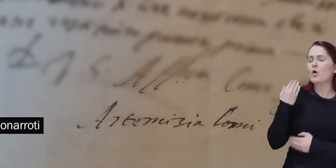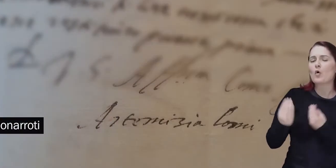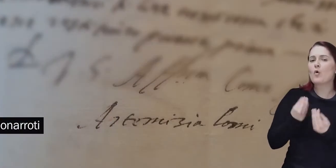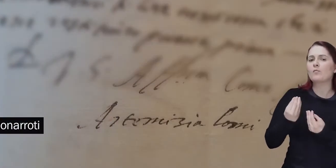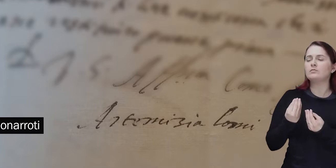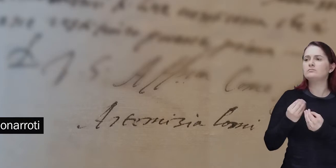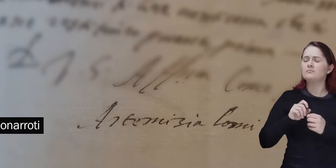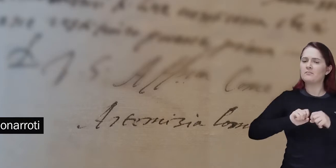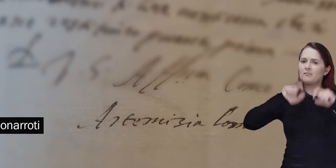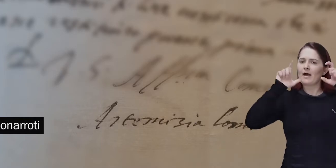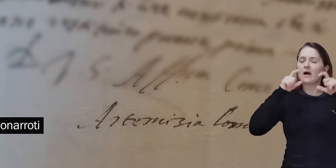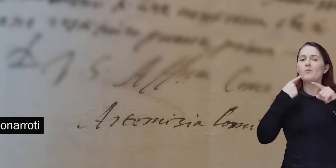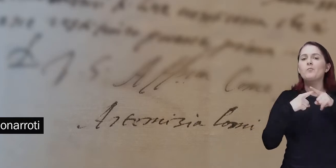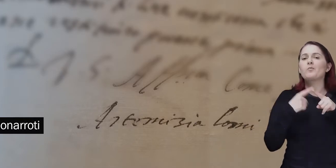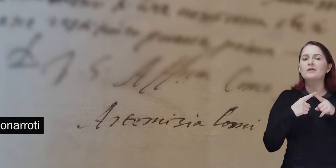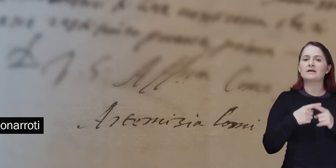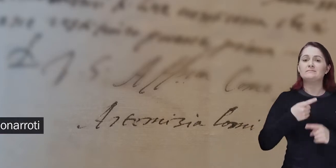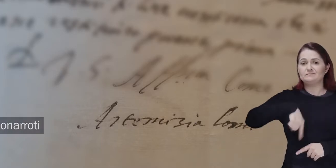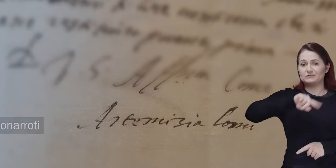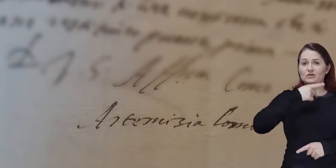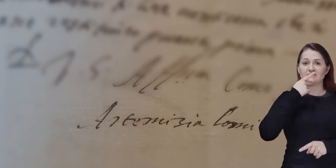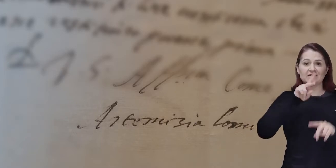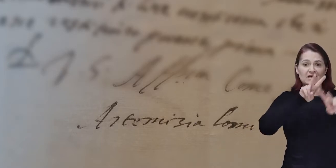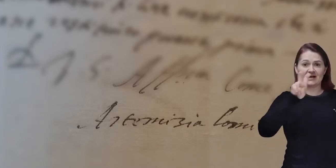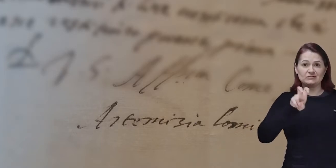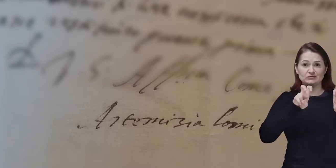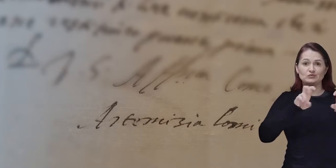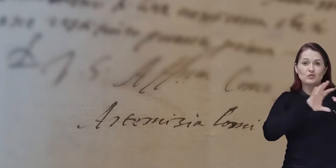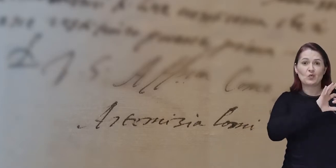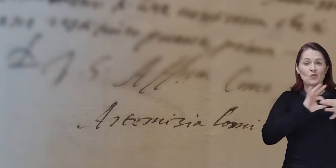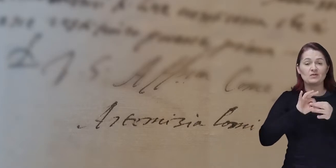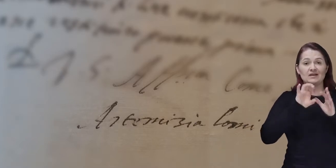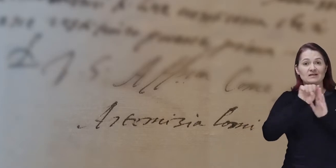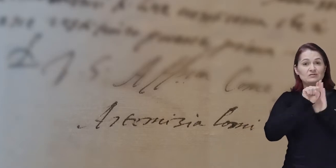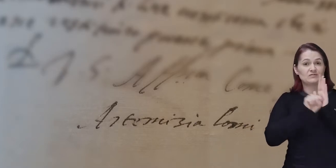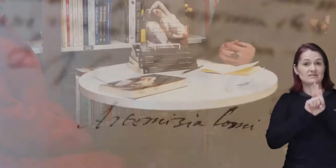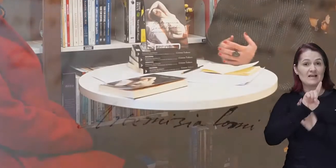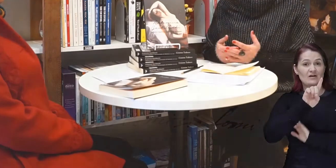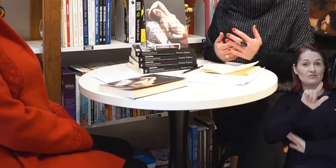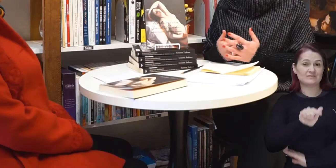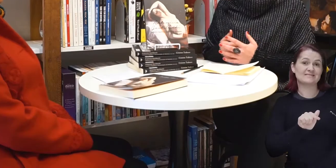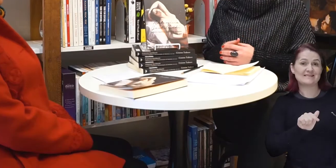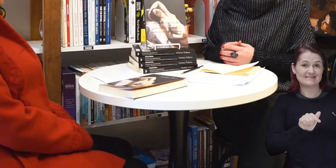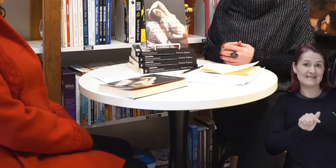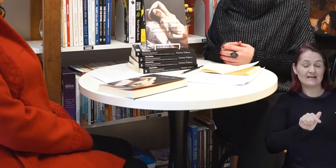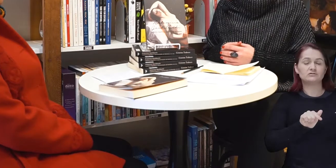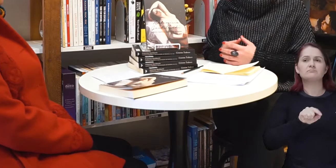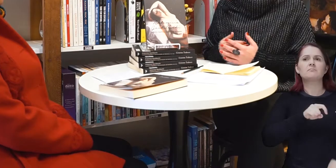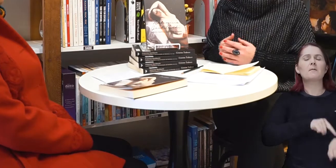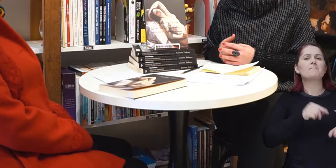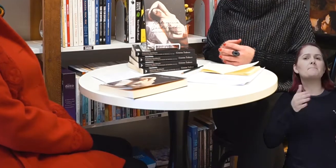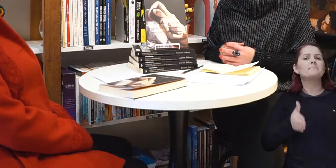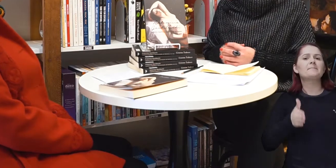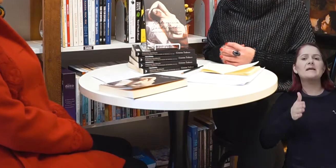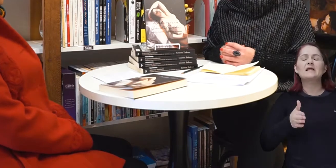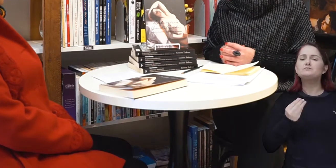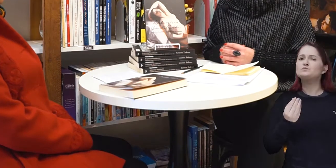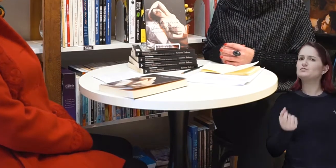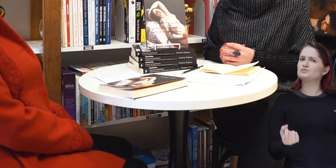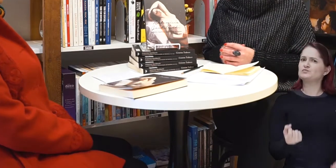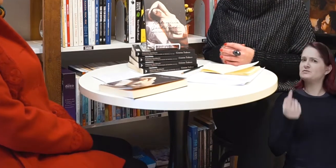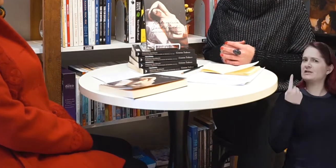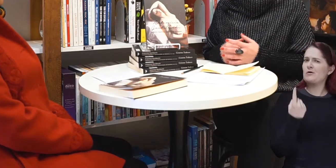ou morto?" E isso chama atenção por quê, pessoal? A gente está falando do século XVII, dos anos de 1600, então nesse